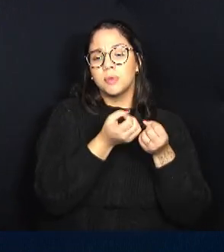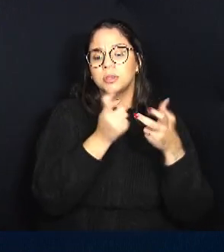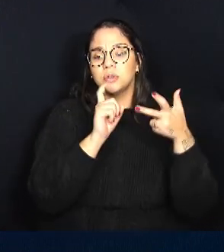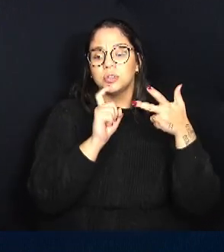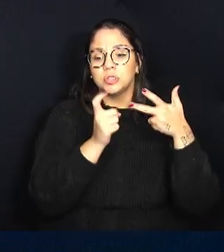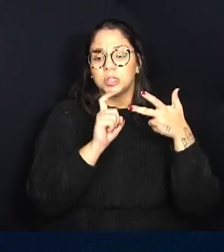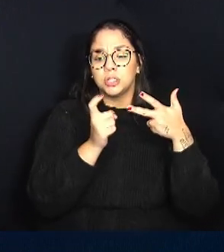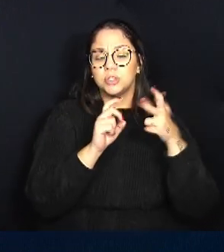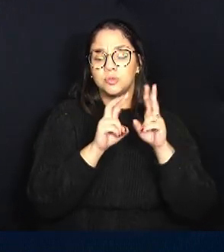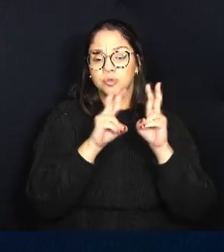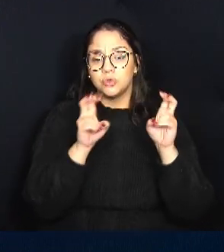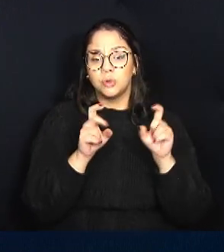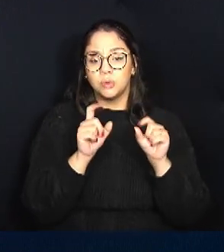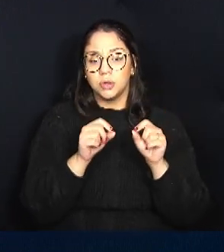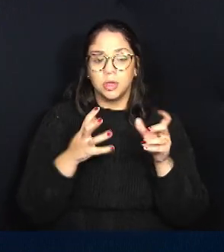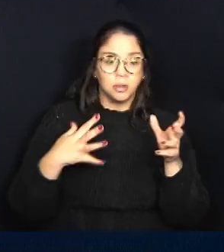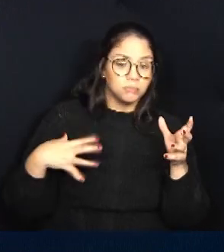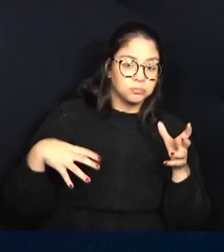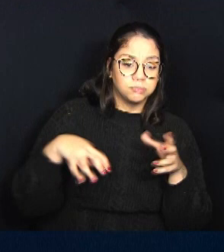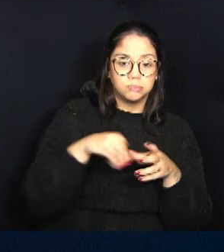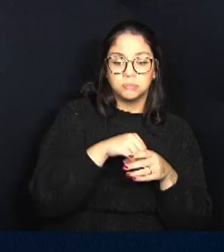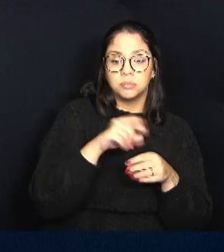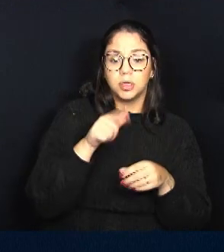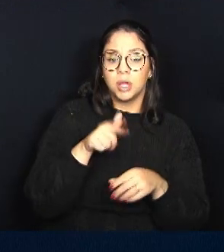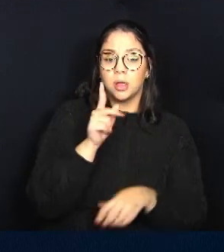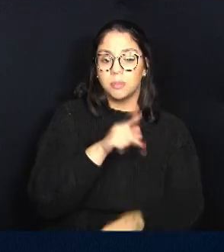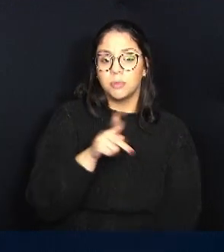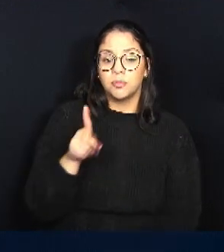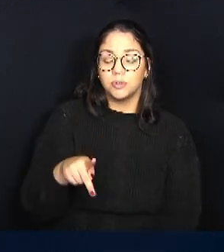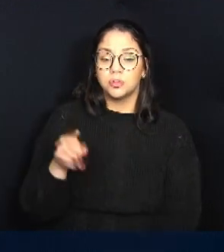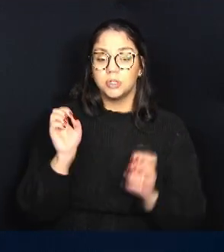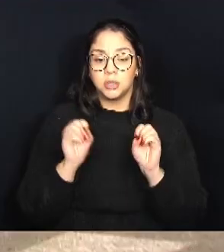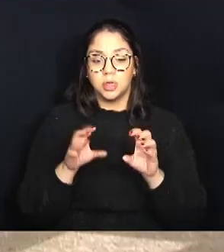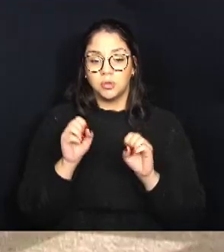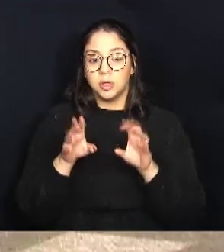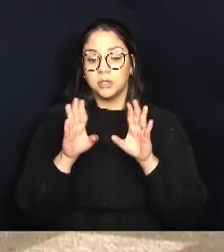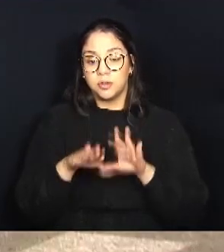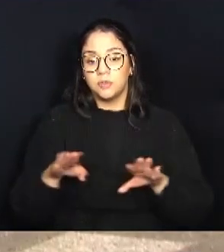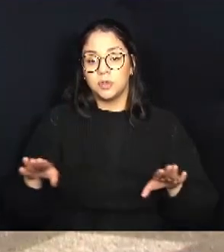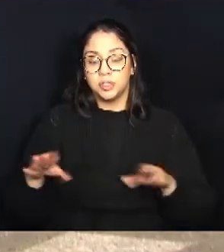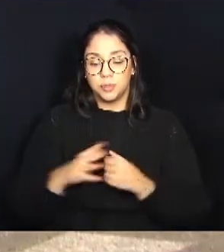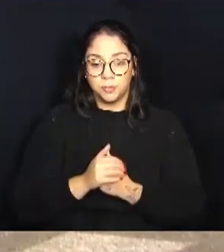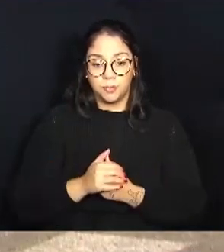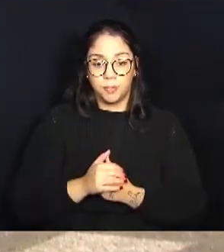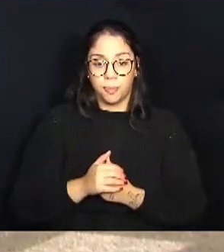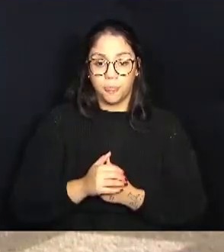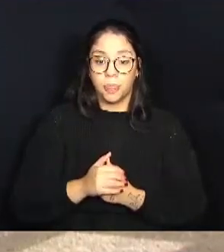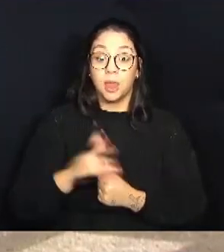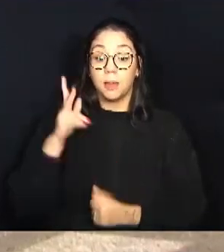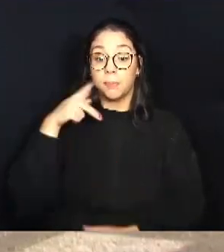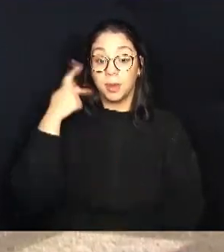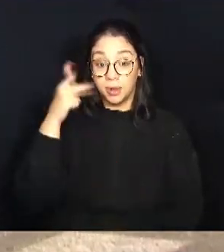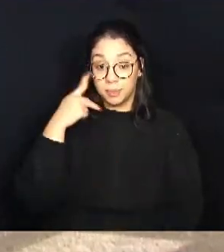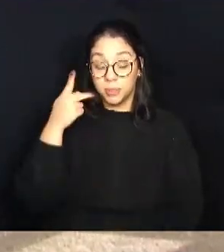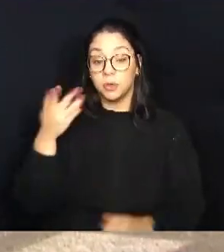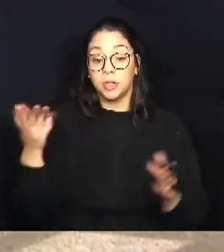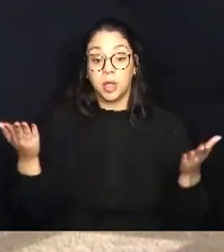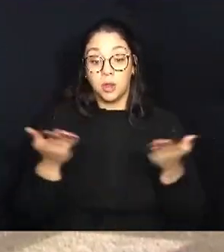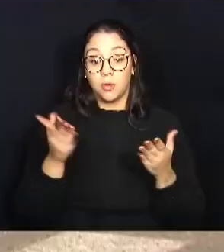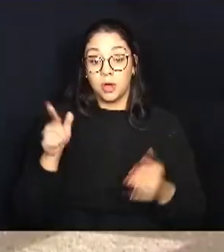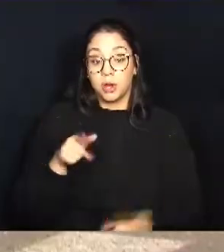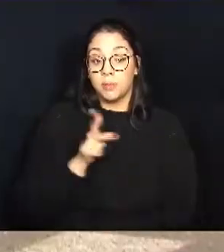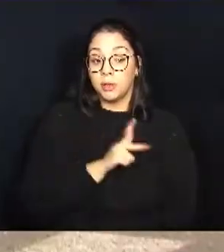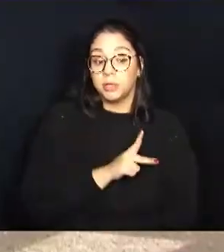Executivo sobre a integralidade da docência na educação infantil. Segundo a parlamentar, que atualmente é presidente